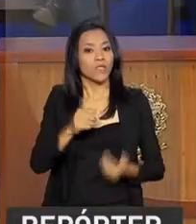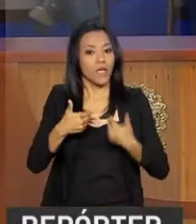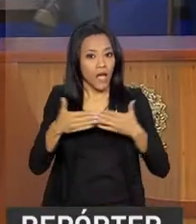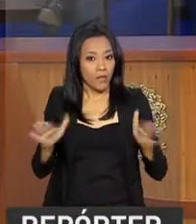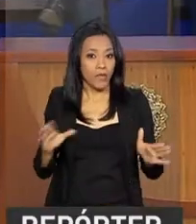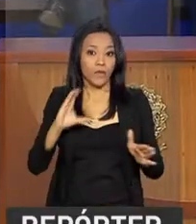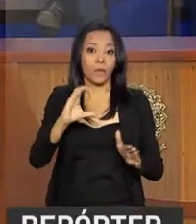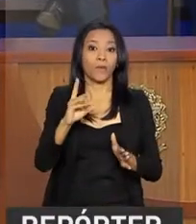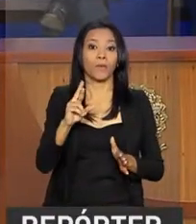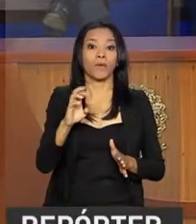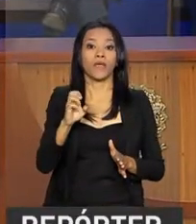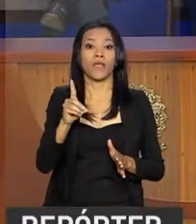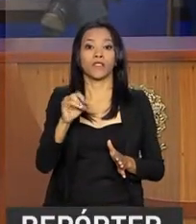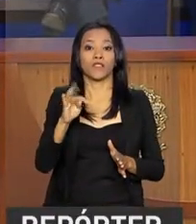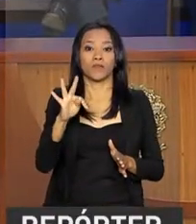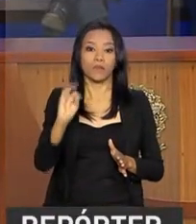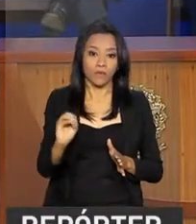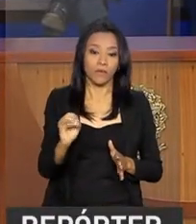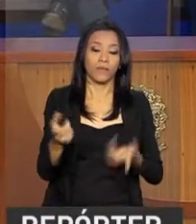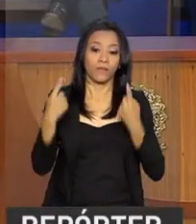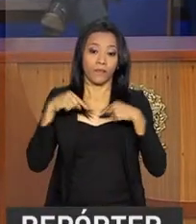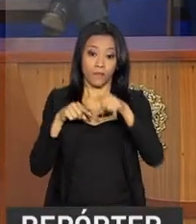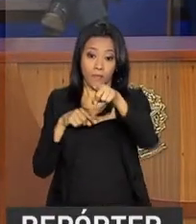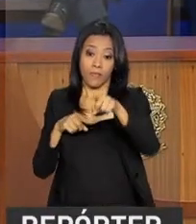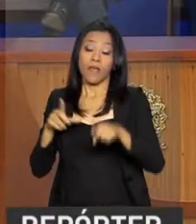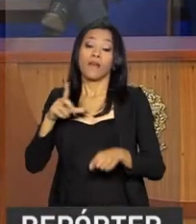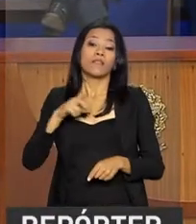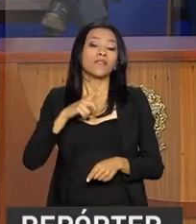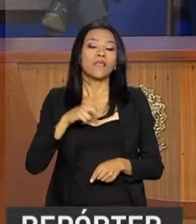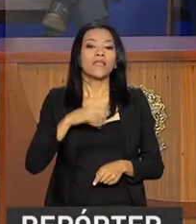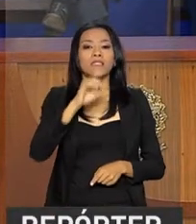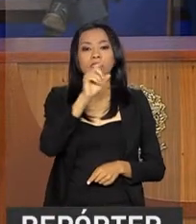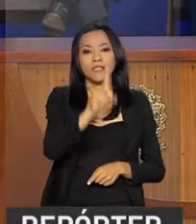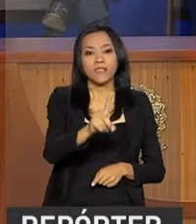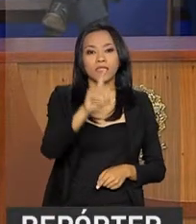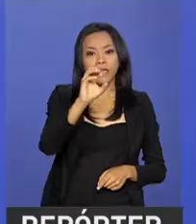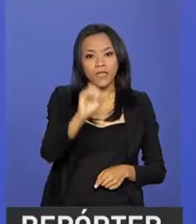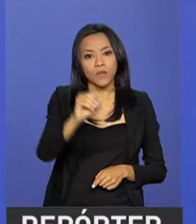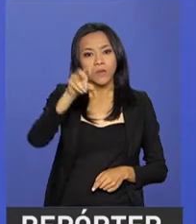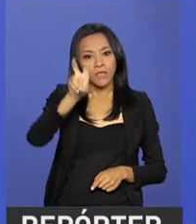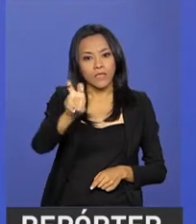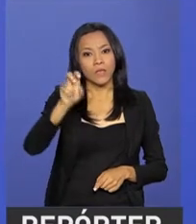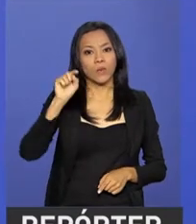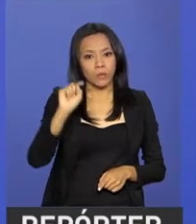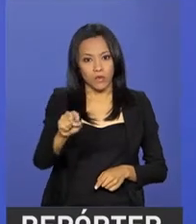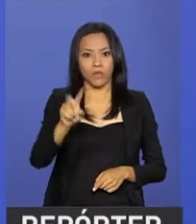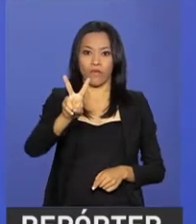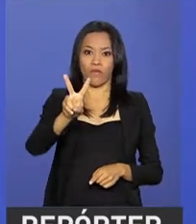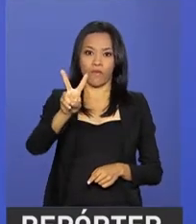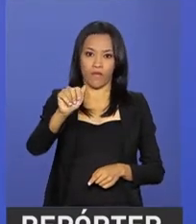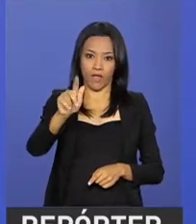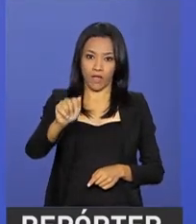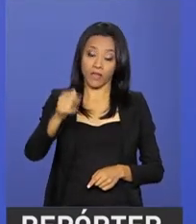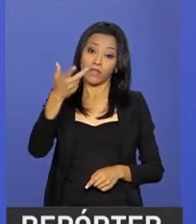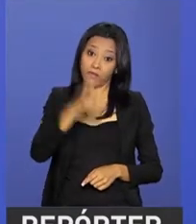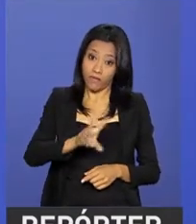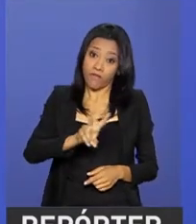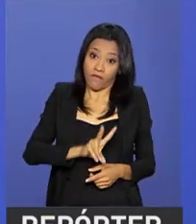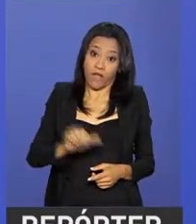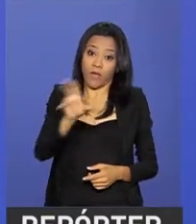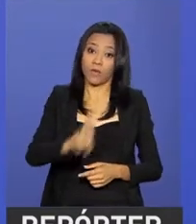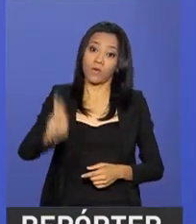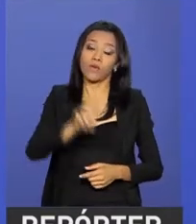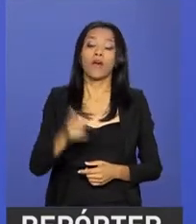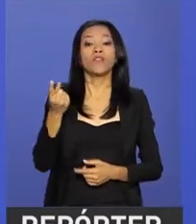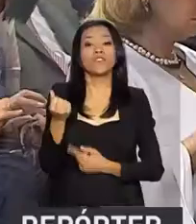A modalidade 2 do FIES vai contar com 105 mil vagas ofertadas, utilizando o recurso dos fundos constitucionais